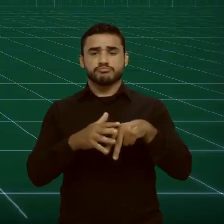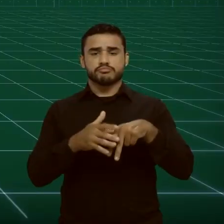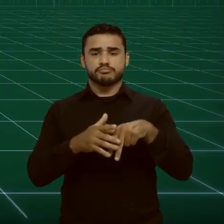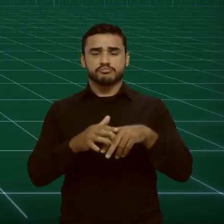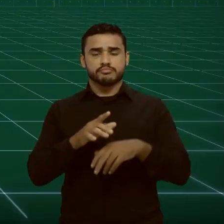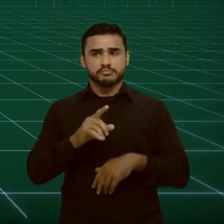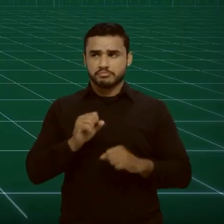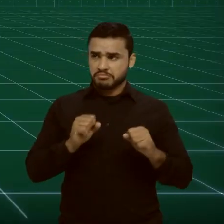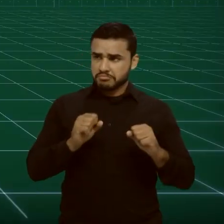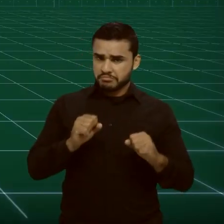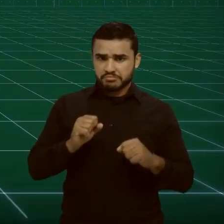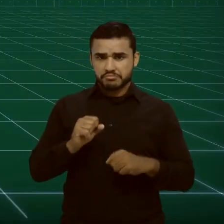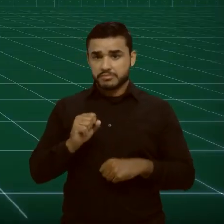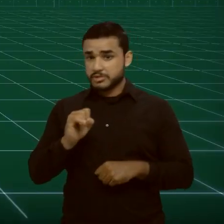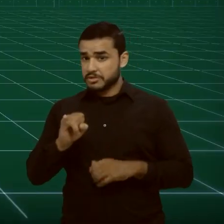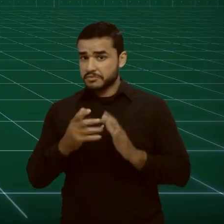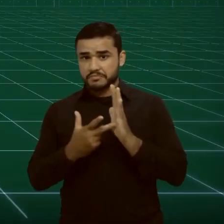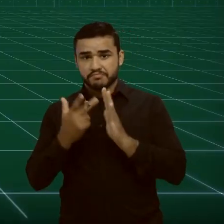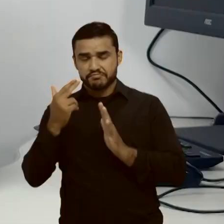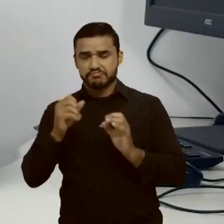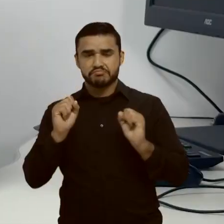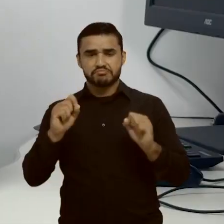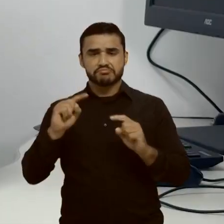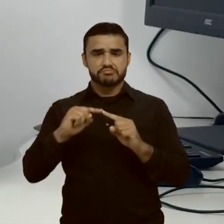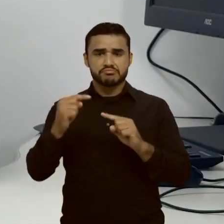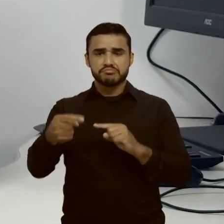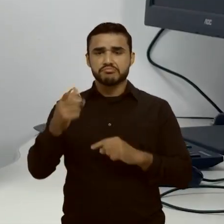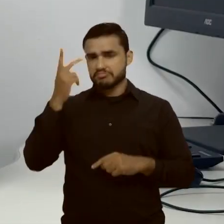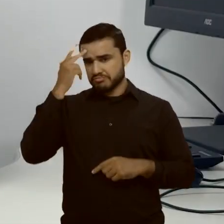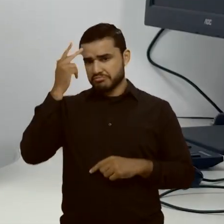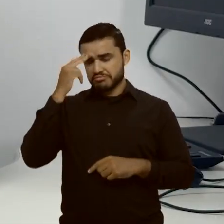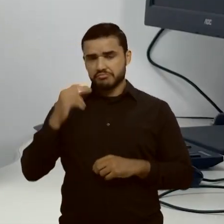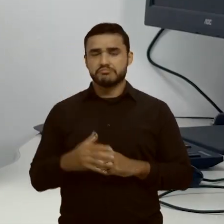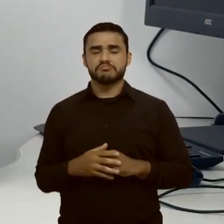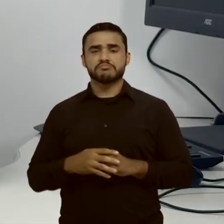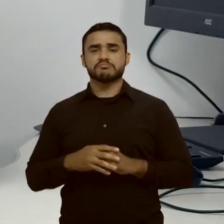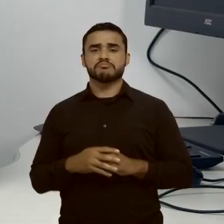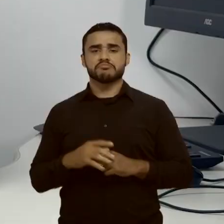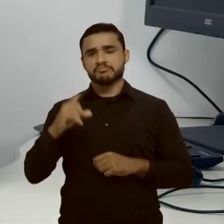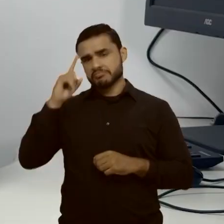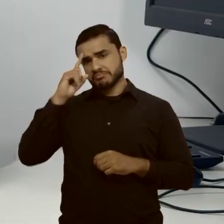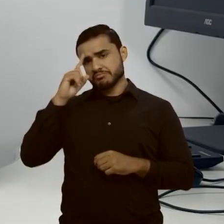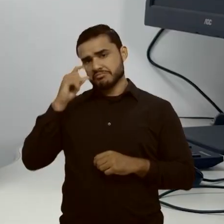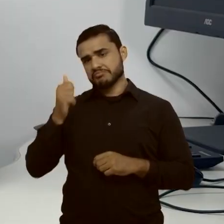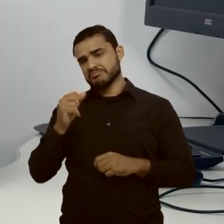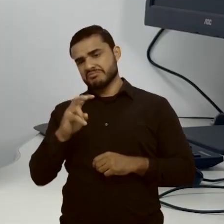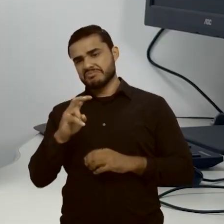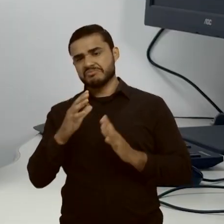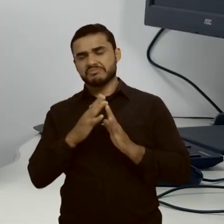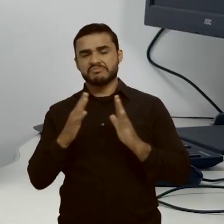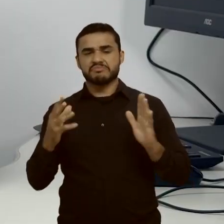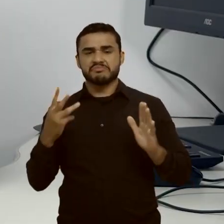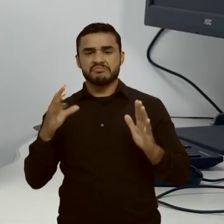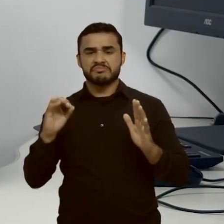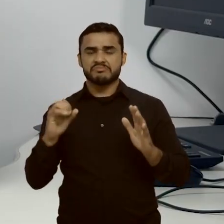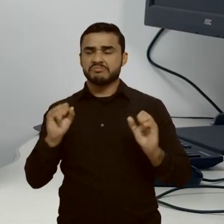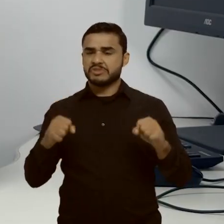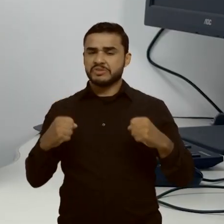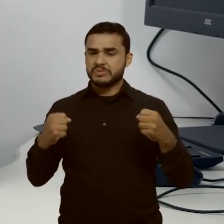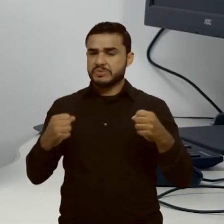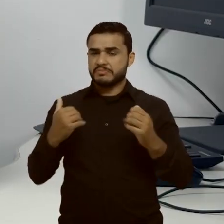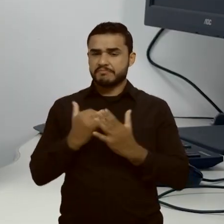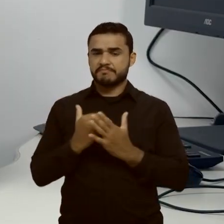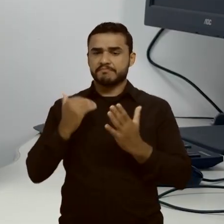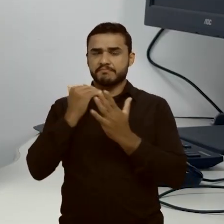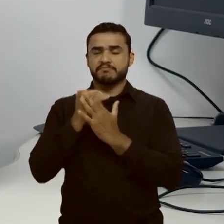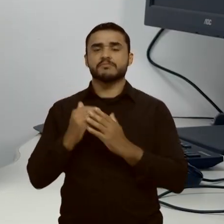vida normal após um procedimento desse tipo. Geralmente, de 15 a 30 dias sem fazer esforço exagerado, mas eu gosto de